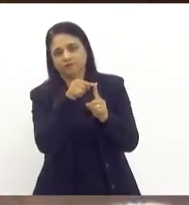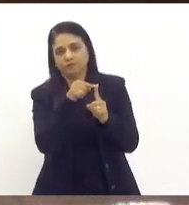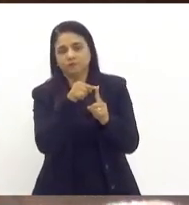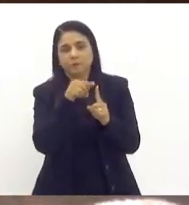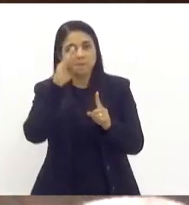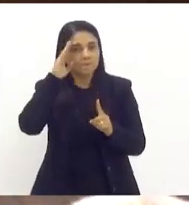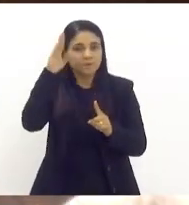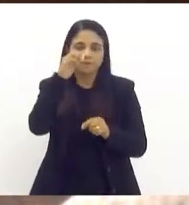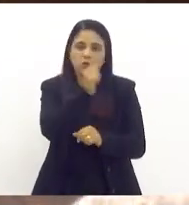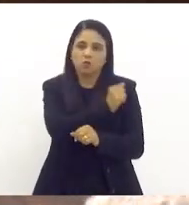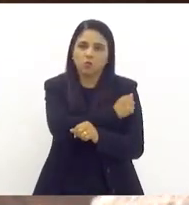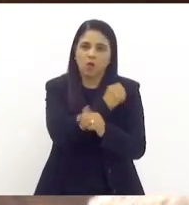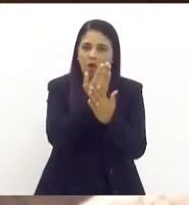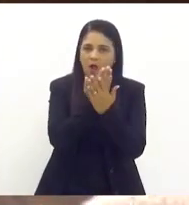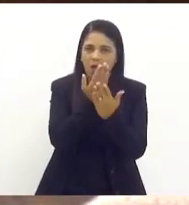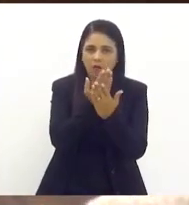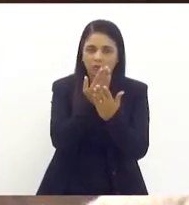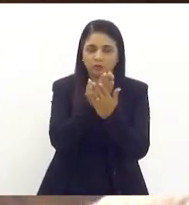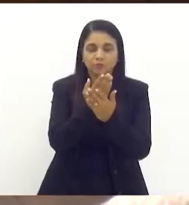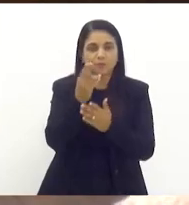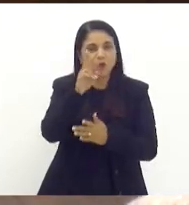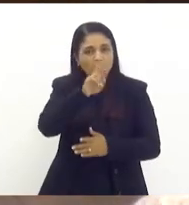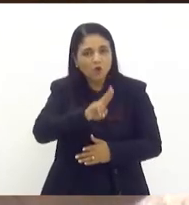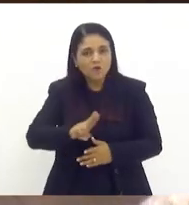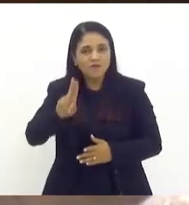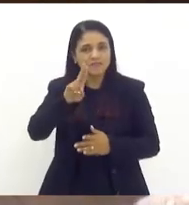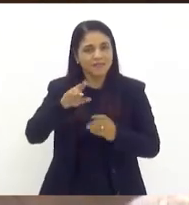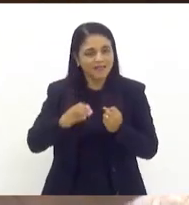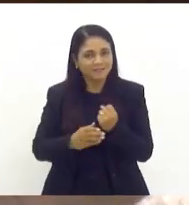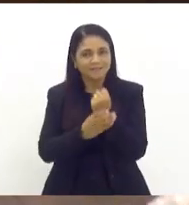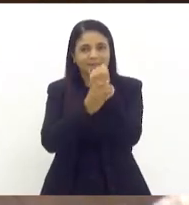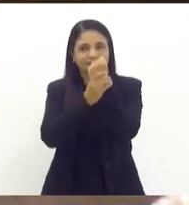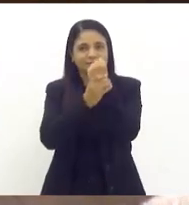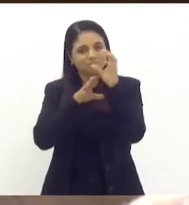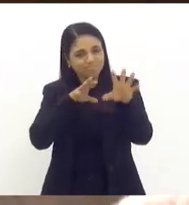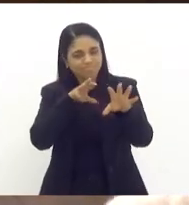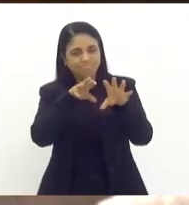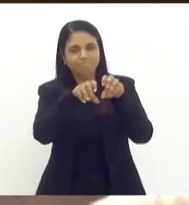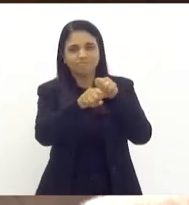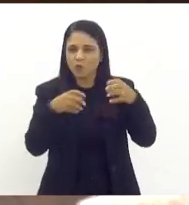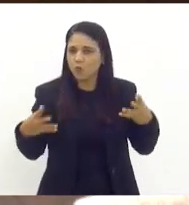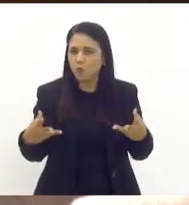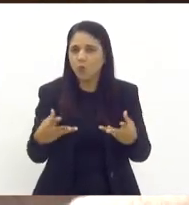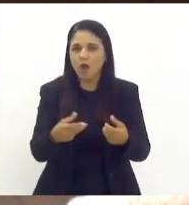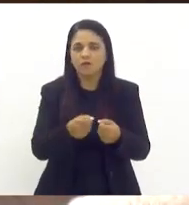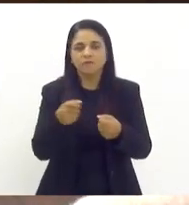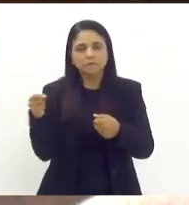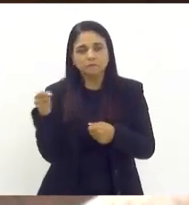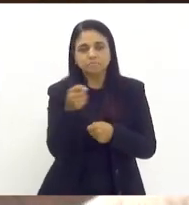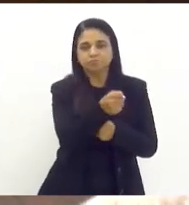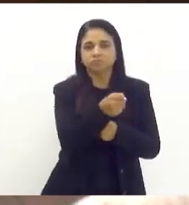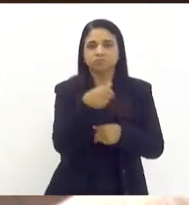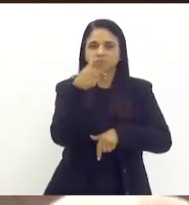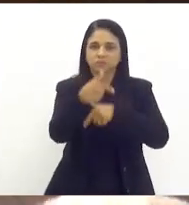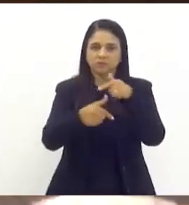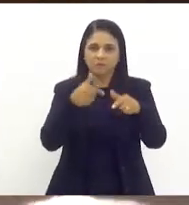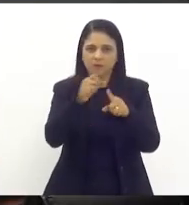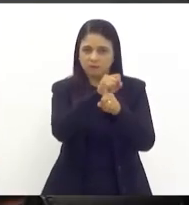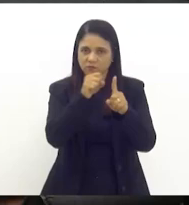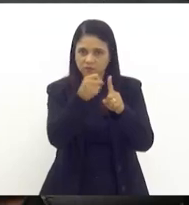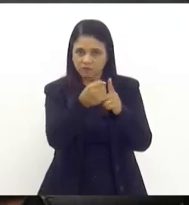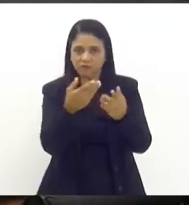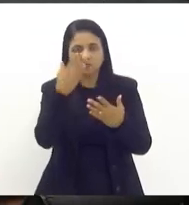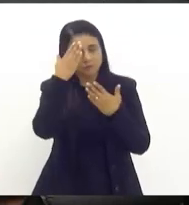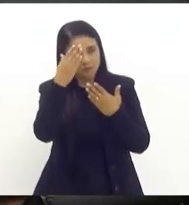estudante Quer garantir que ele saia da Universidade qualificado profissionalizado e consiga um emprego uma colocação no mercado de trabalho é isso obrigada